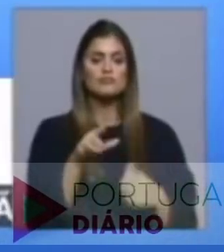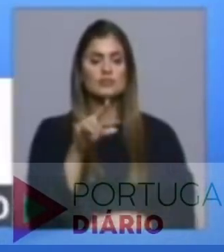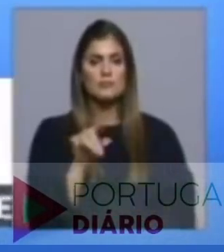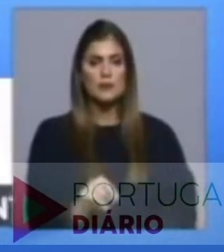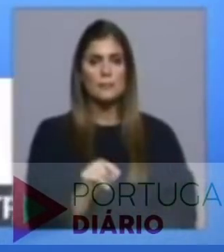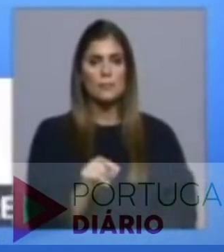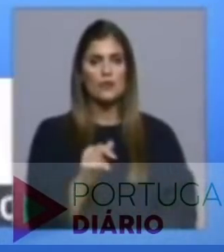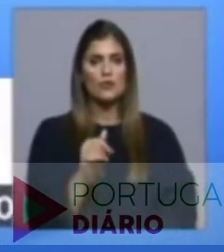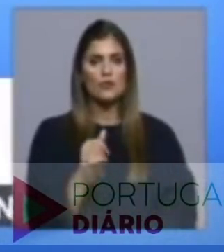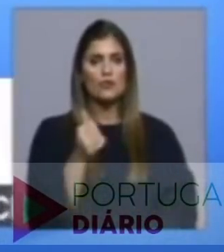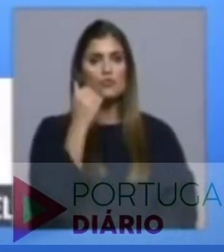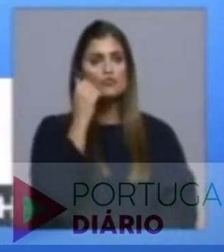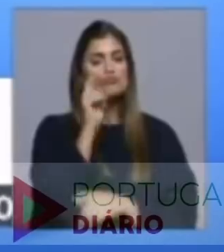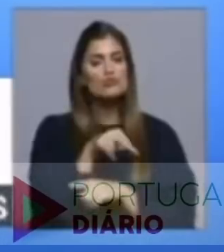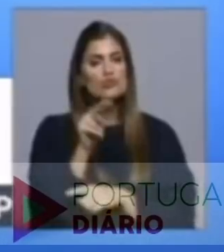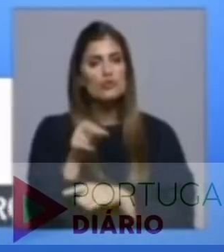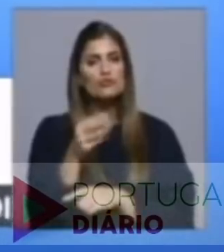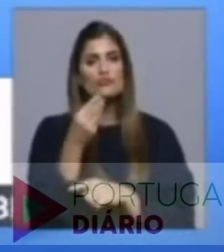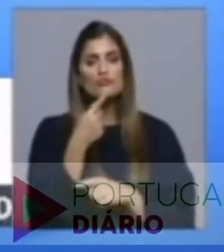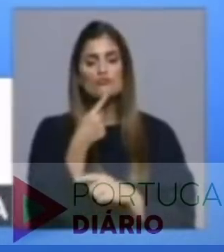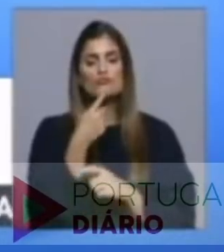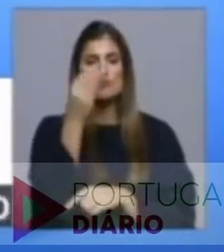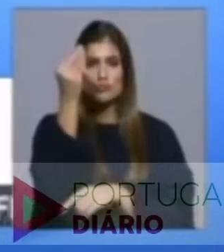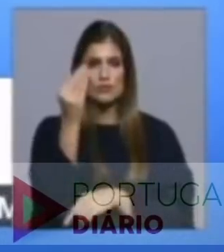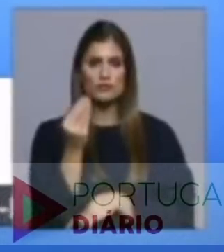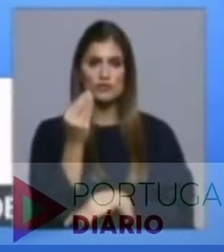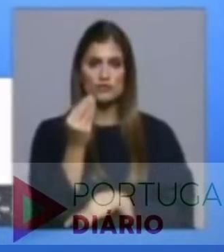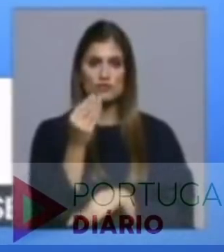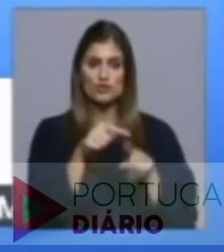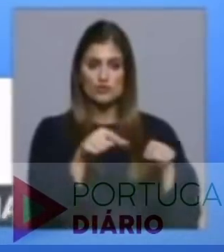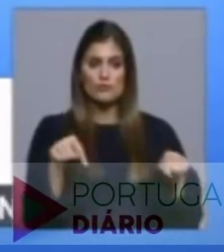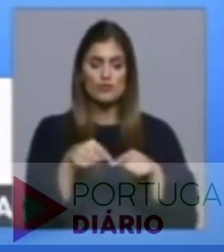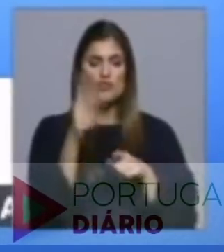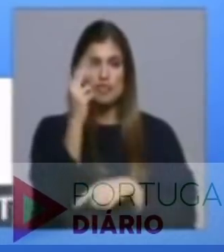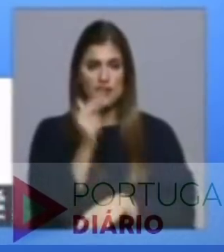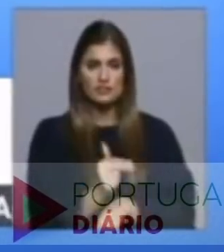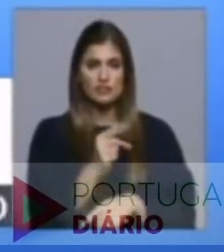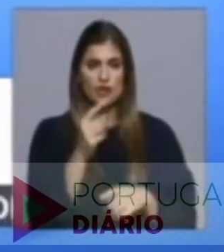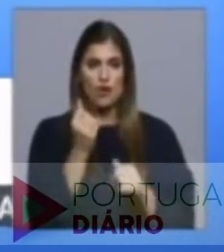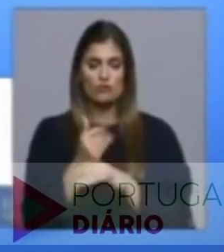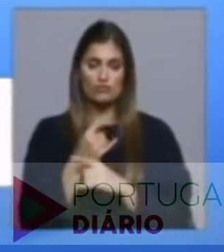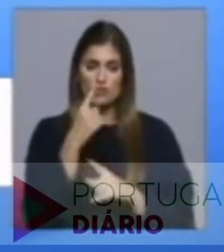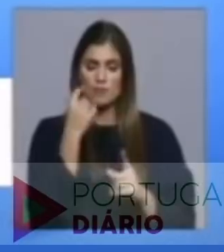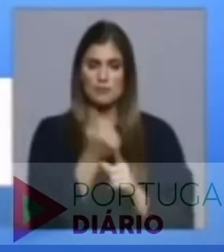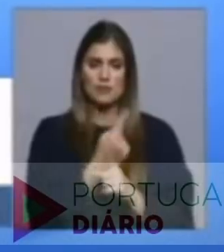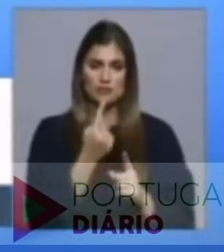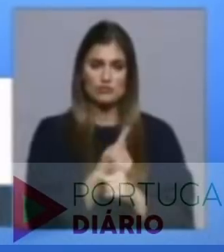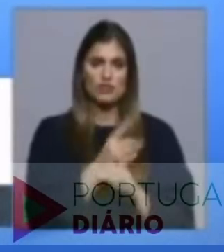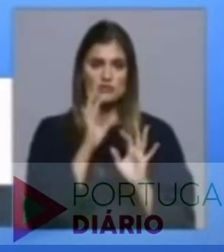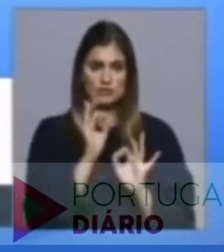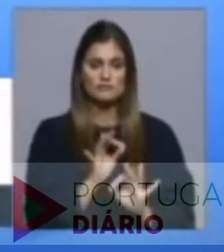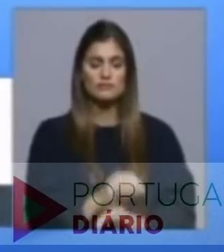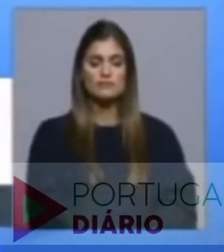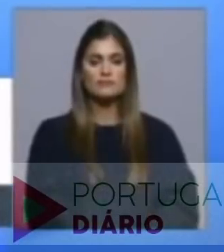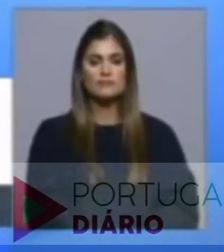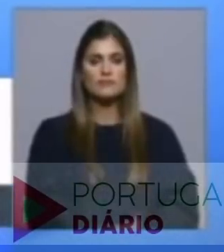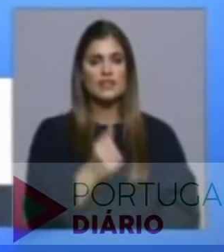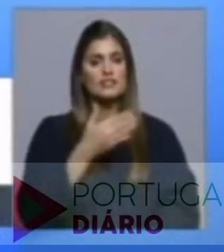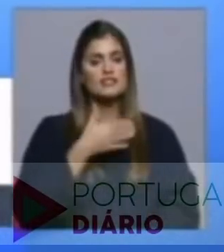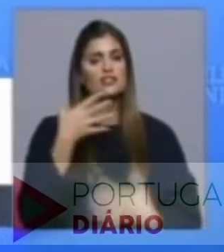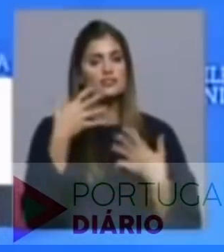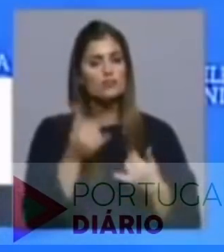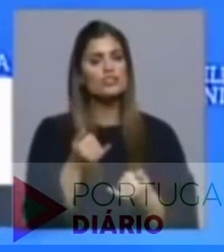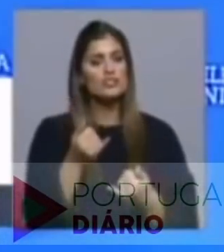os museus, os monumentos, galerias de arte e outros equipamentos desta natureza. 15 dias depois,